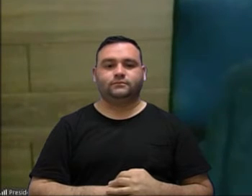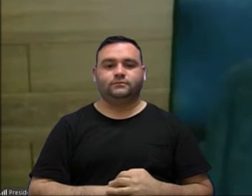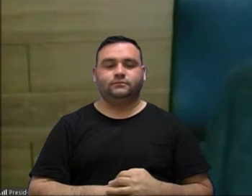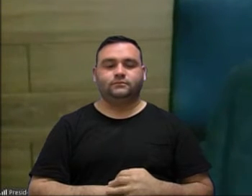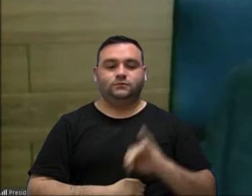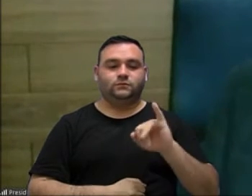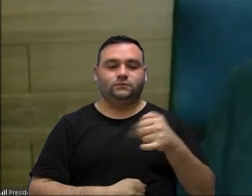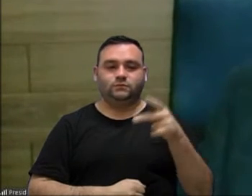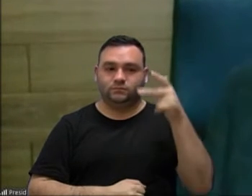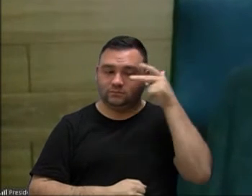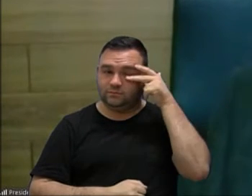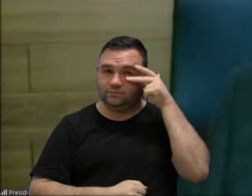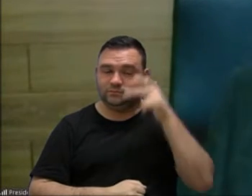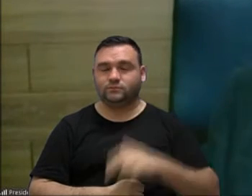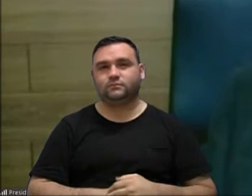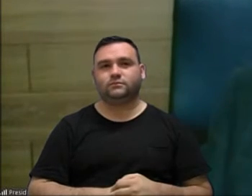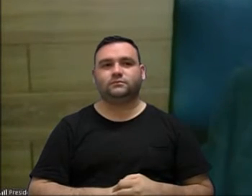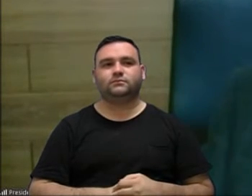João Tonizete